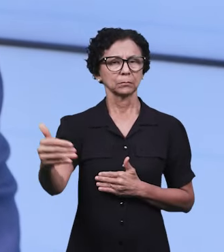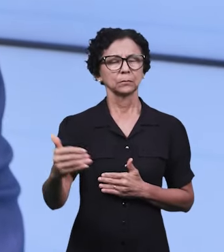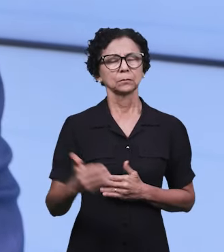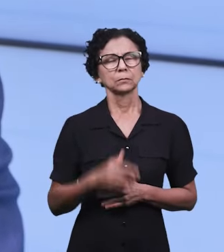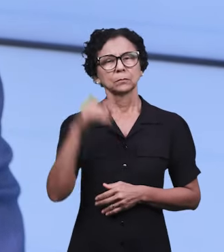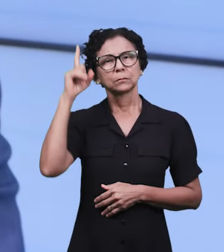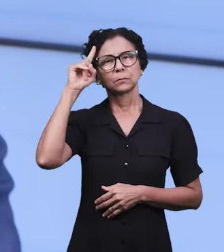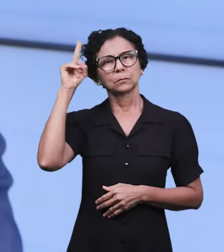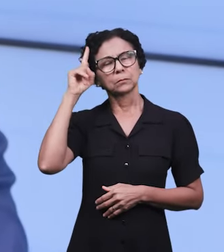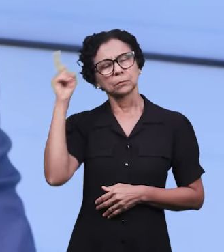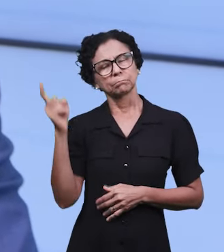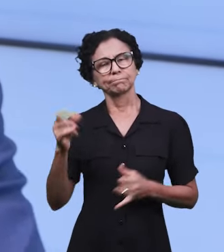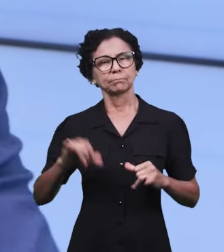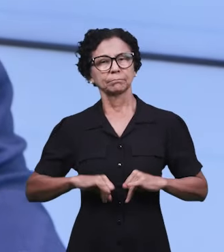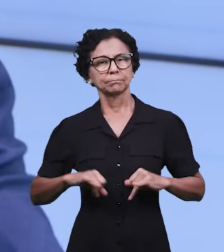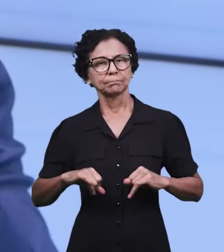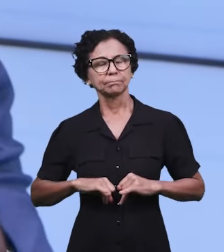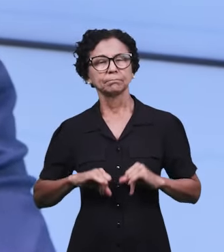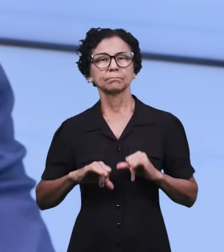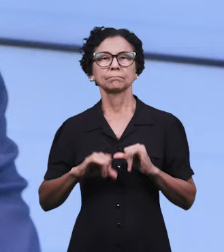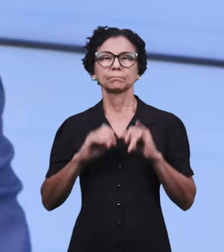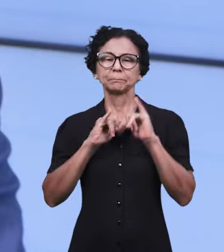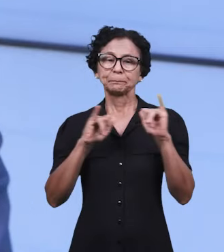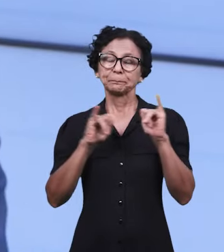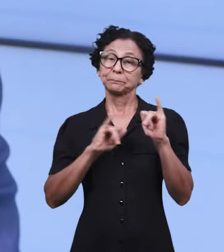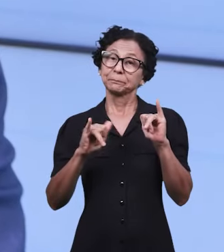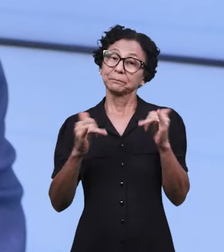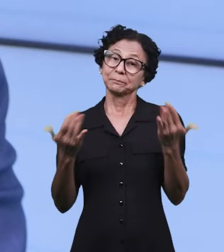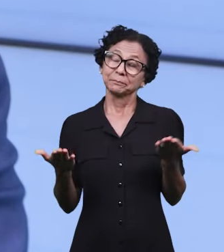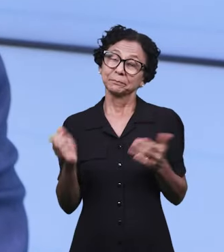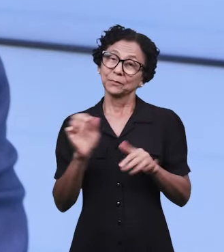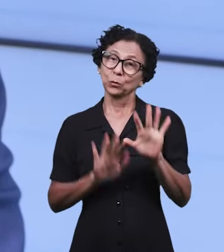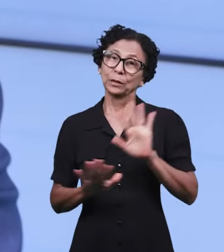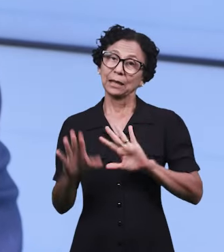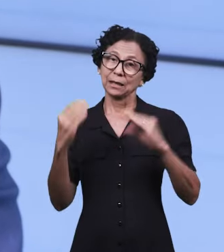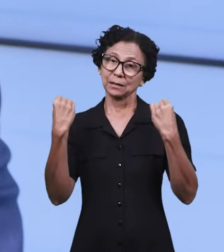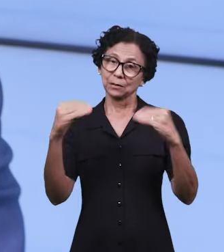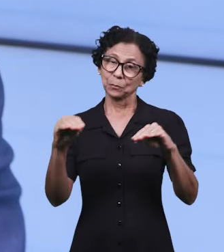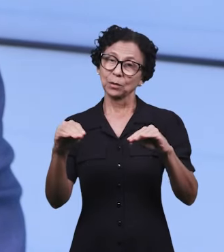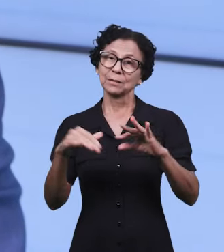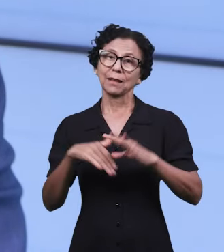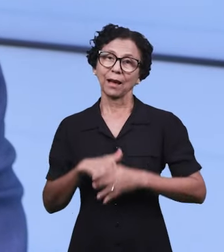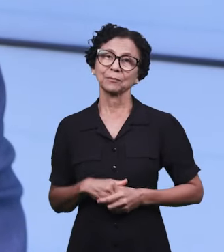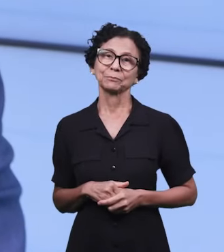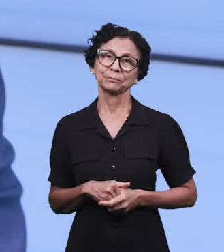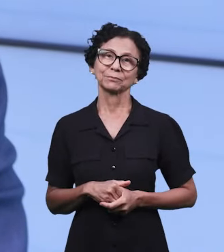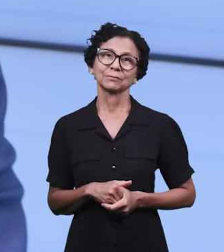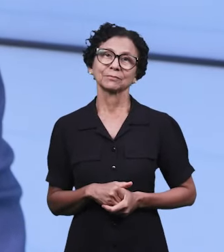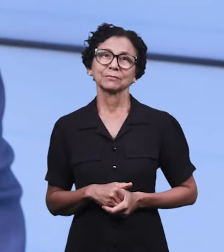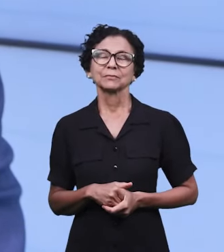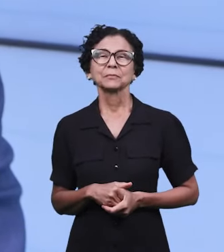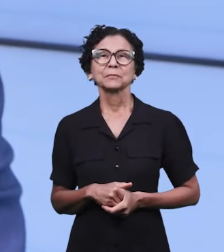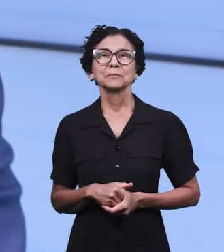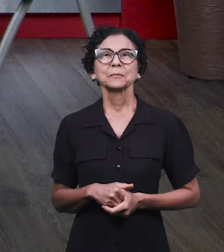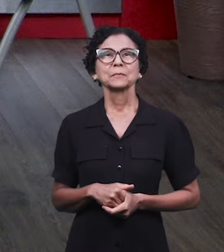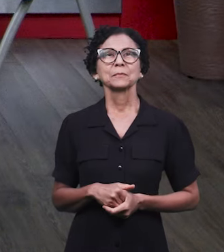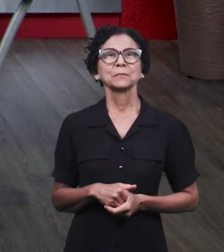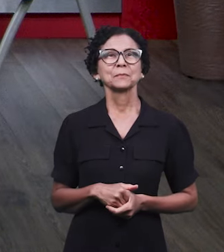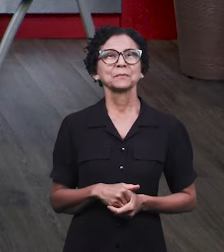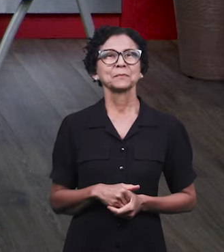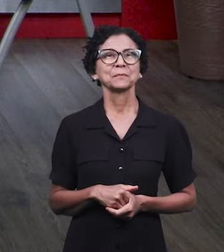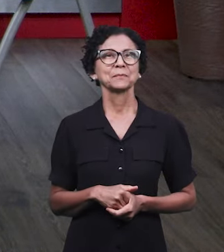isso diariamente ou sofrendo enfim ou compartilhando notícias e temos que ter cuidado com tudo aquilo que nós falamos ao longo do programa